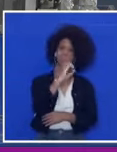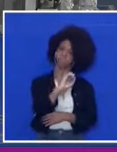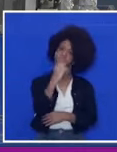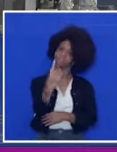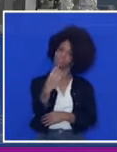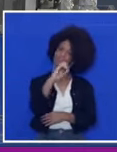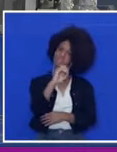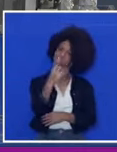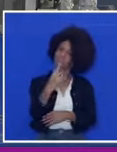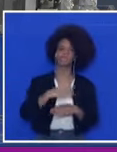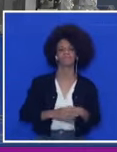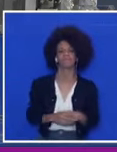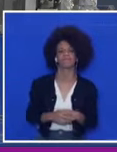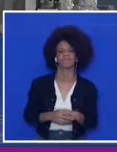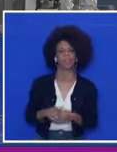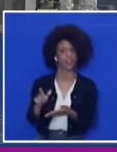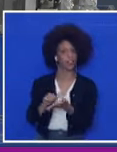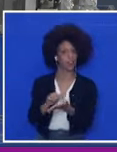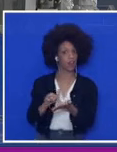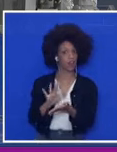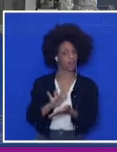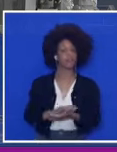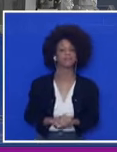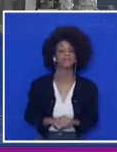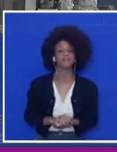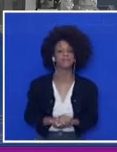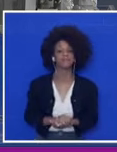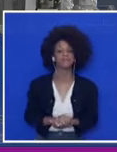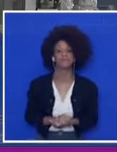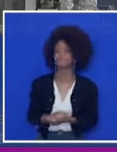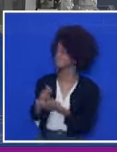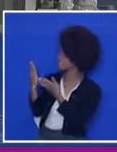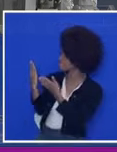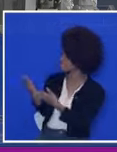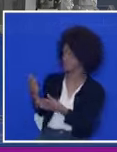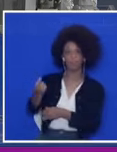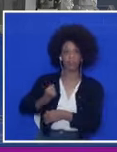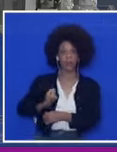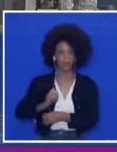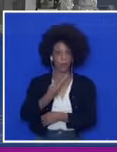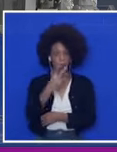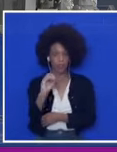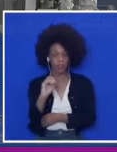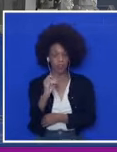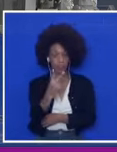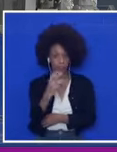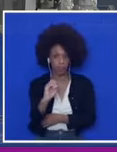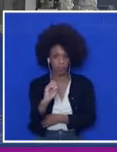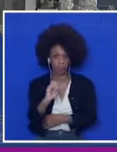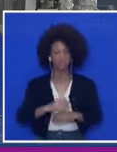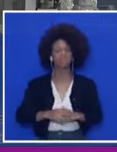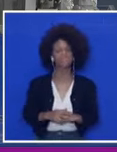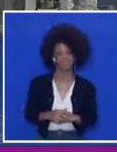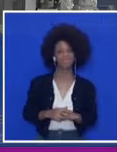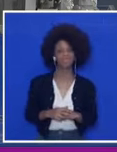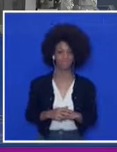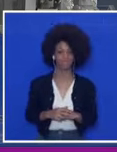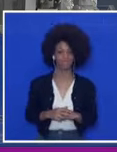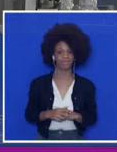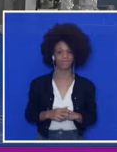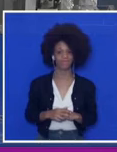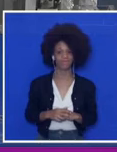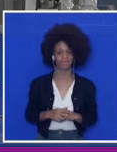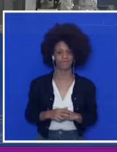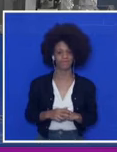01, o quarto número sorteado na Loto Fácil. Mais uma bola saindo do globo, branca número 20. Branca